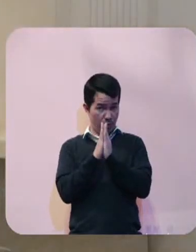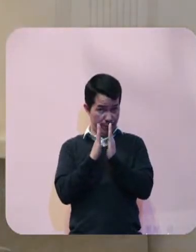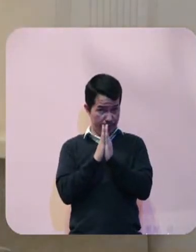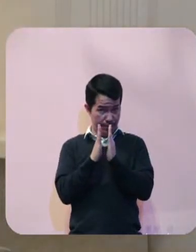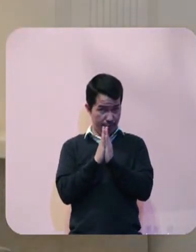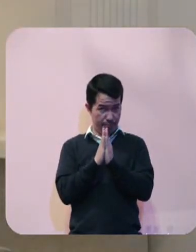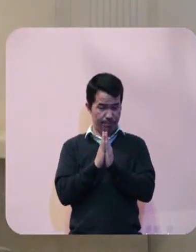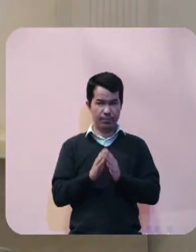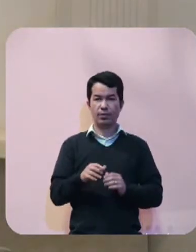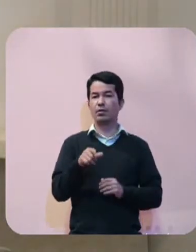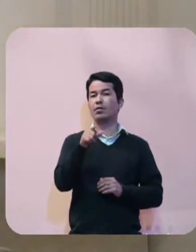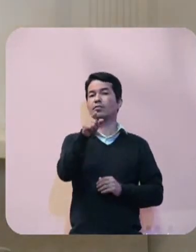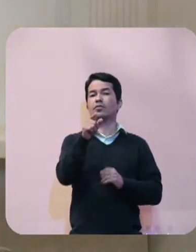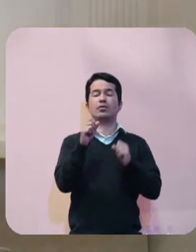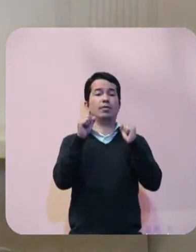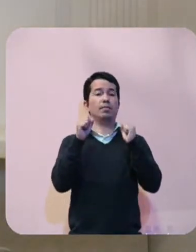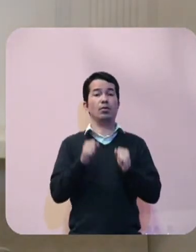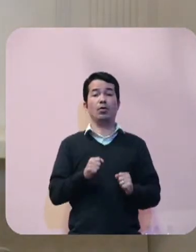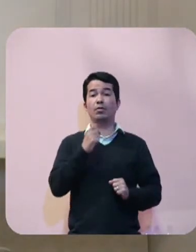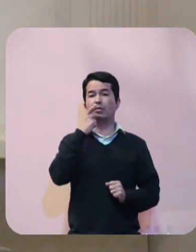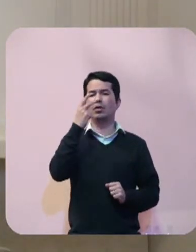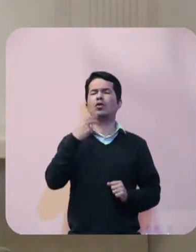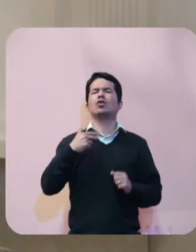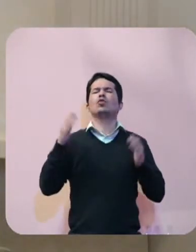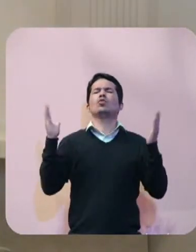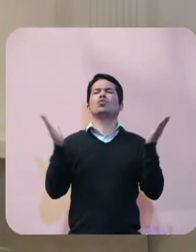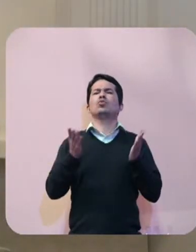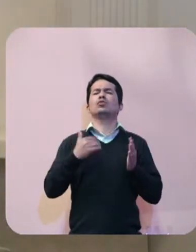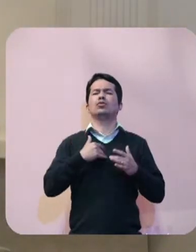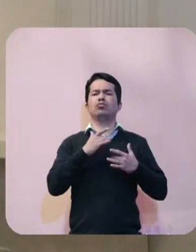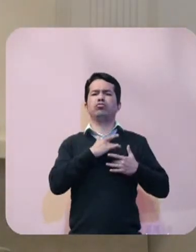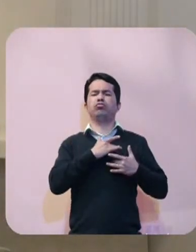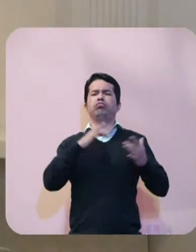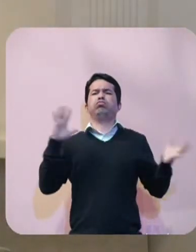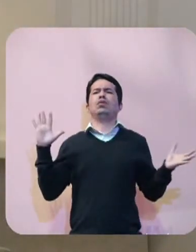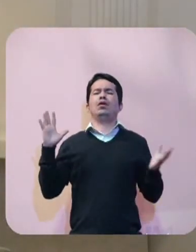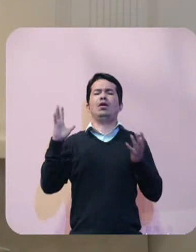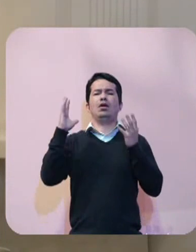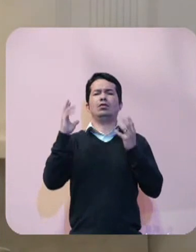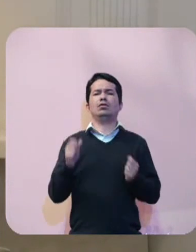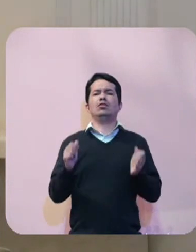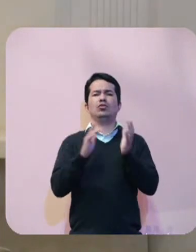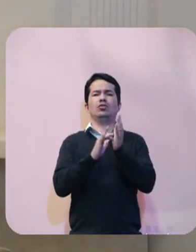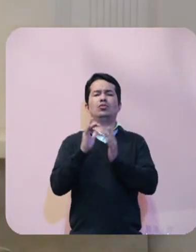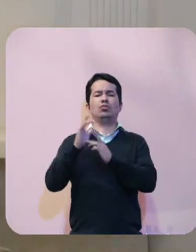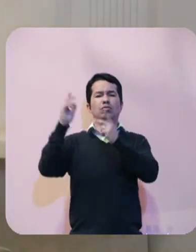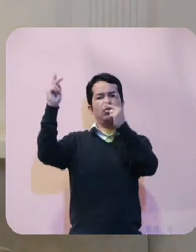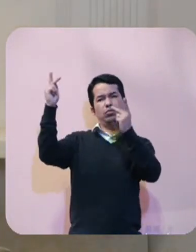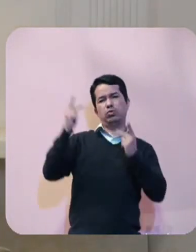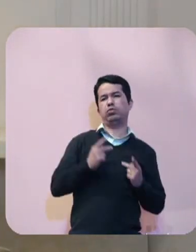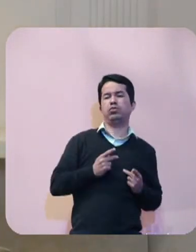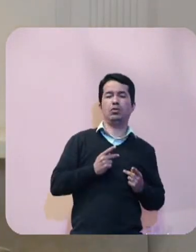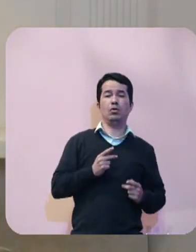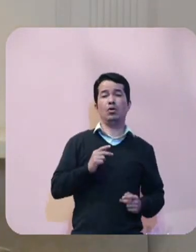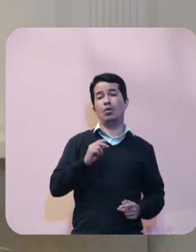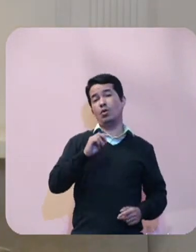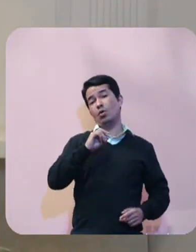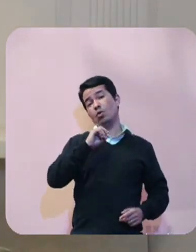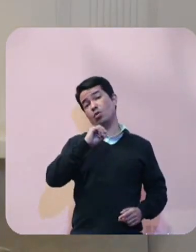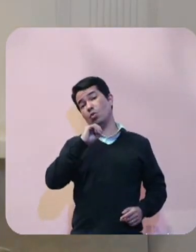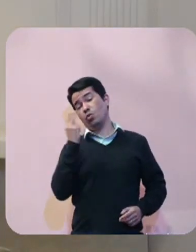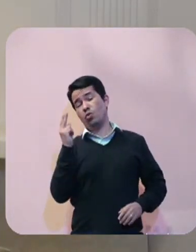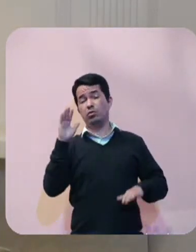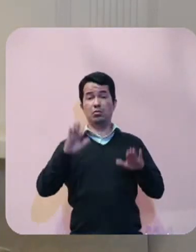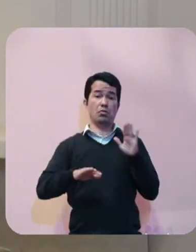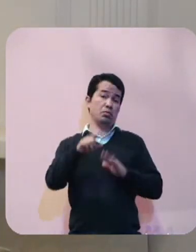aparecendo e diz: olha, hoje recebi Jesus como Senhor e Salvador. E permita que a gente ajude você. Ou talvez você tenha que dizer assim: